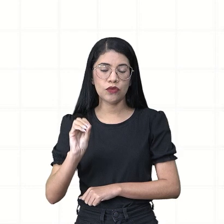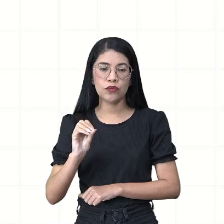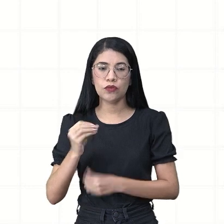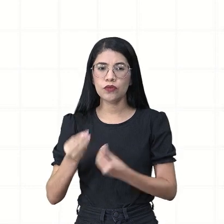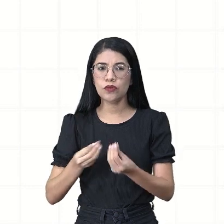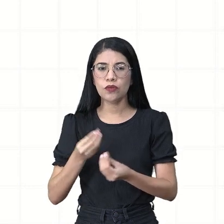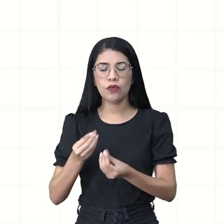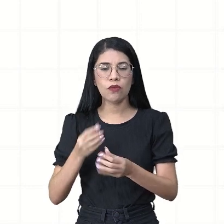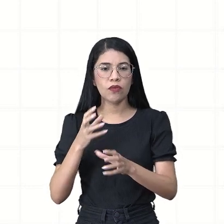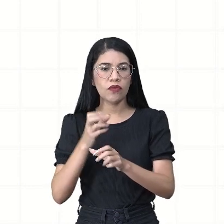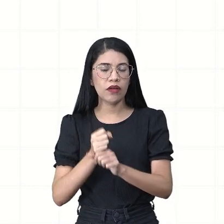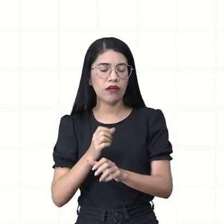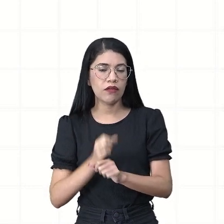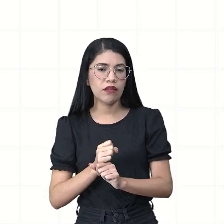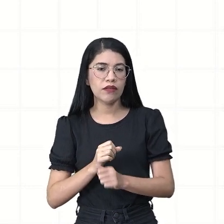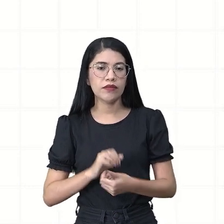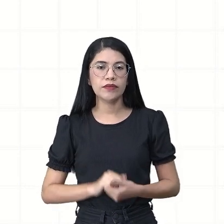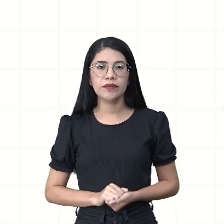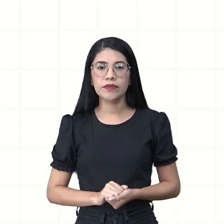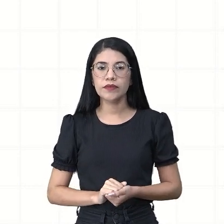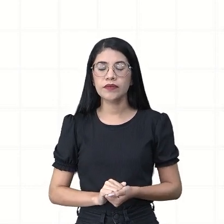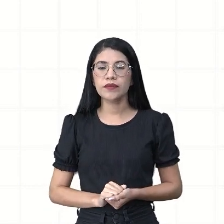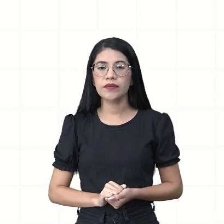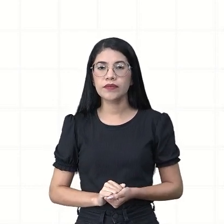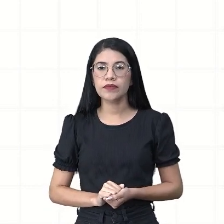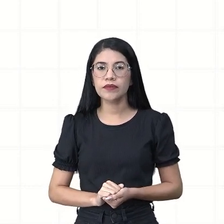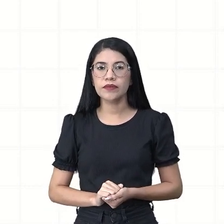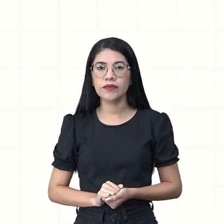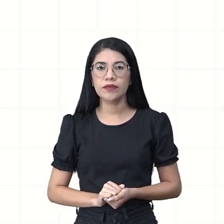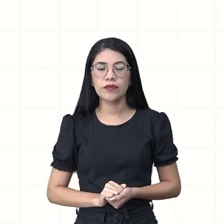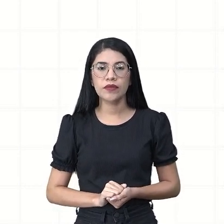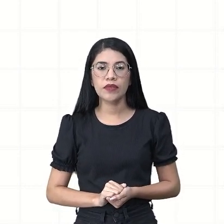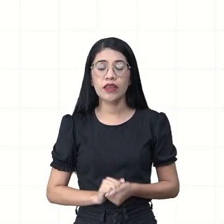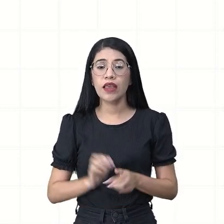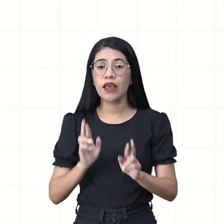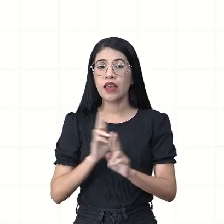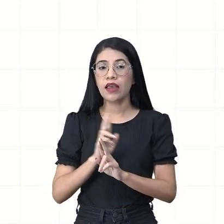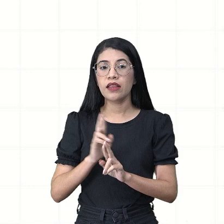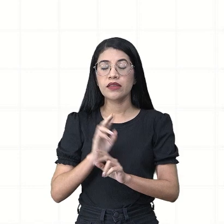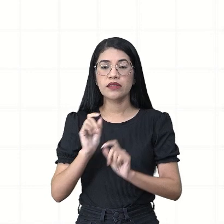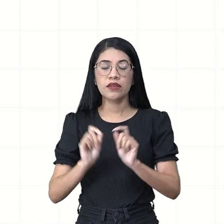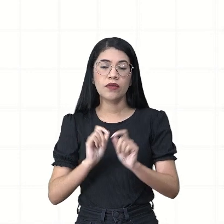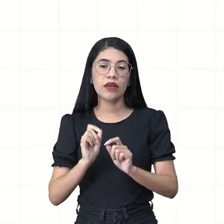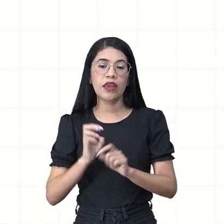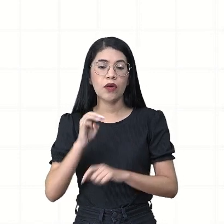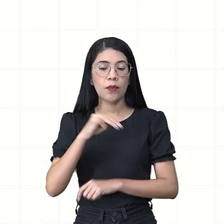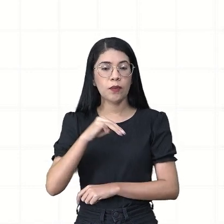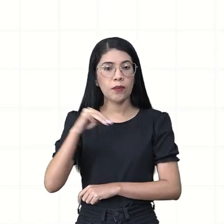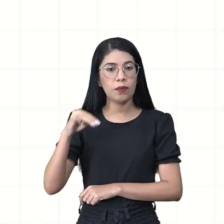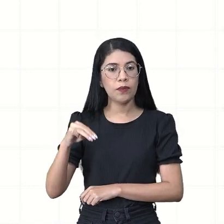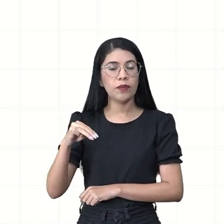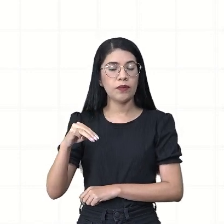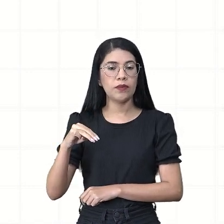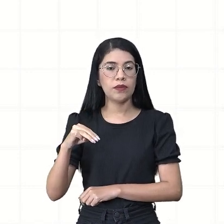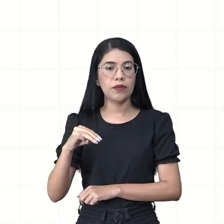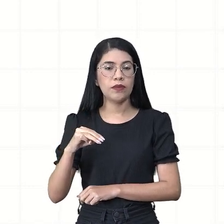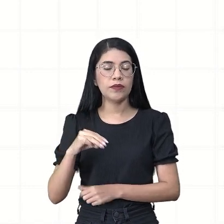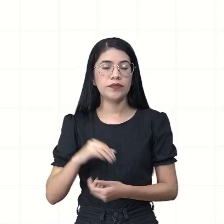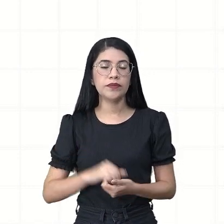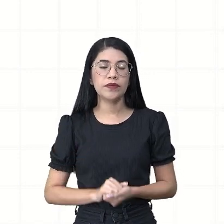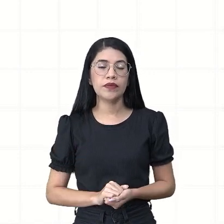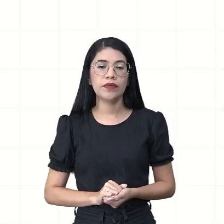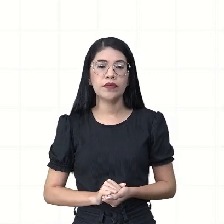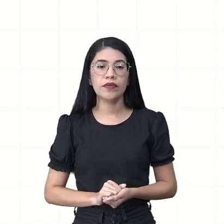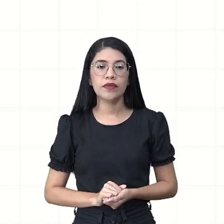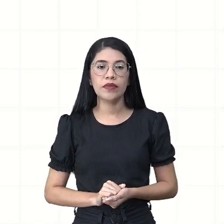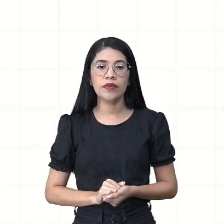fazer primeiro? Né? A gente sabe que o micrômetro tem a relação com 1 milímetro, né? Então, a